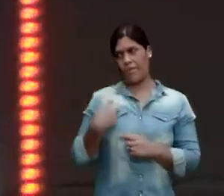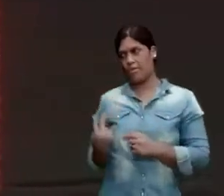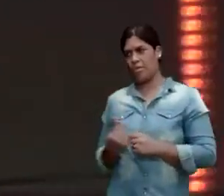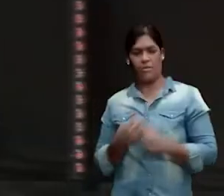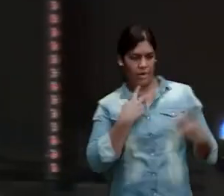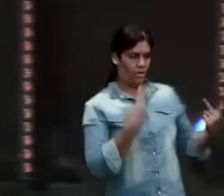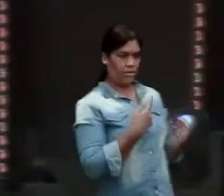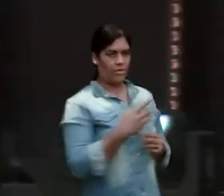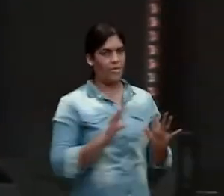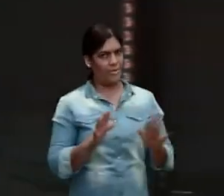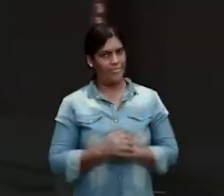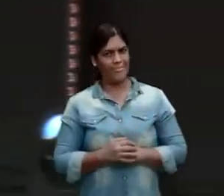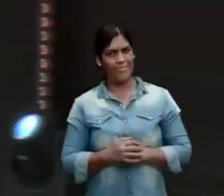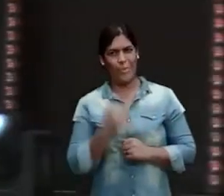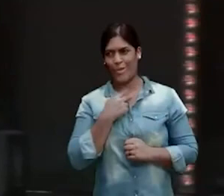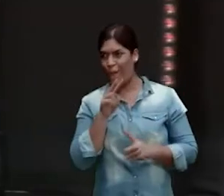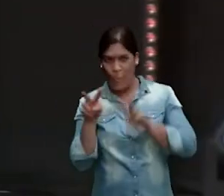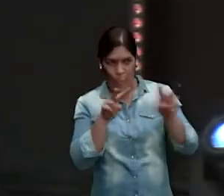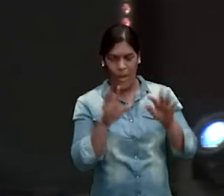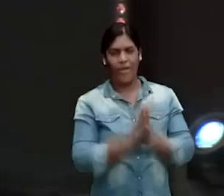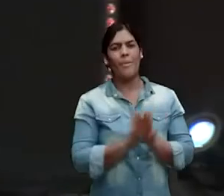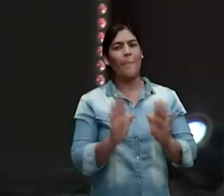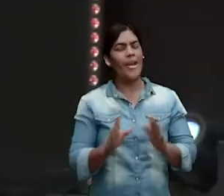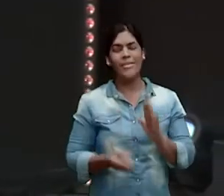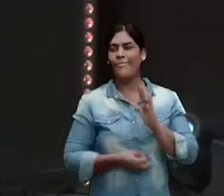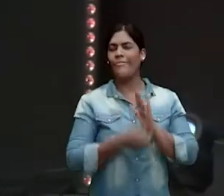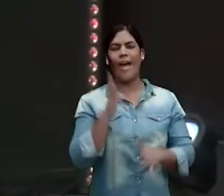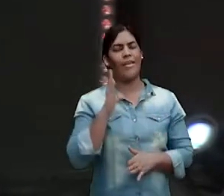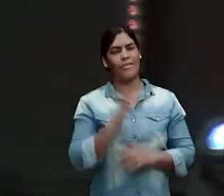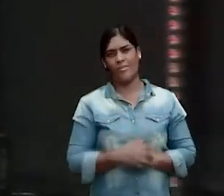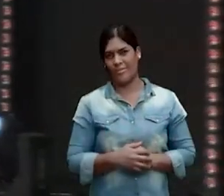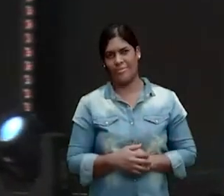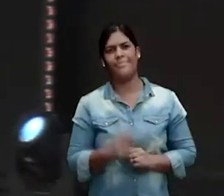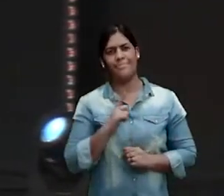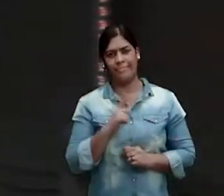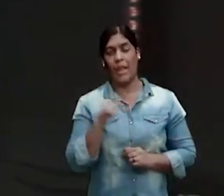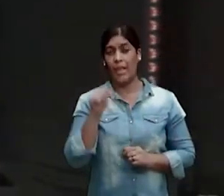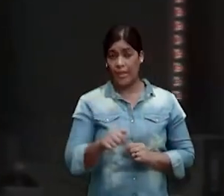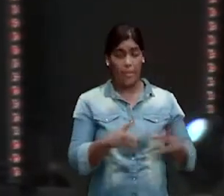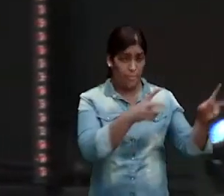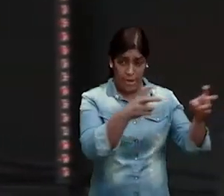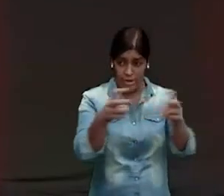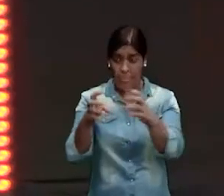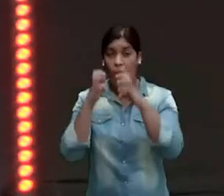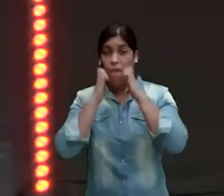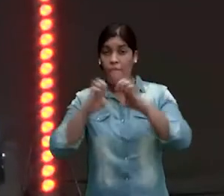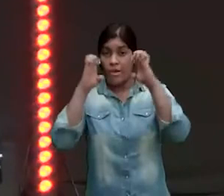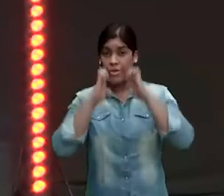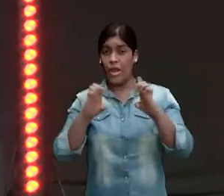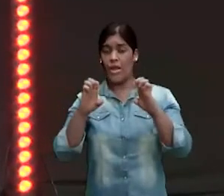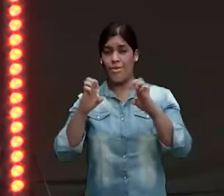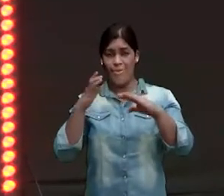gente sim Mas são muitos casos aqui em que o evangelho chegou